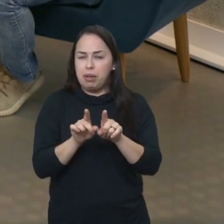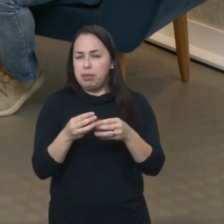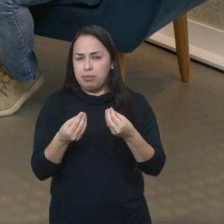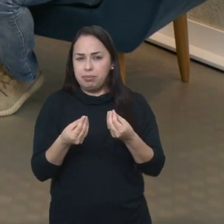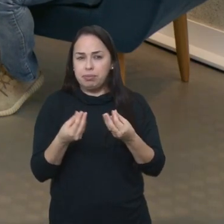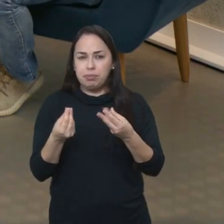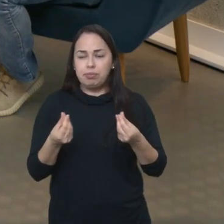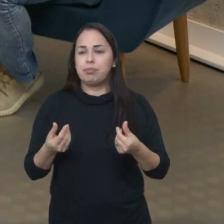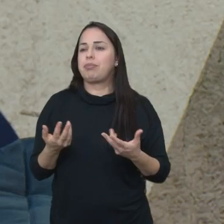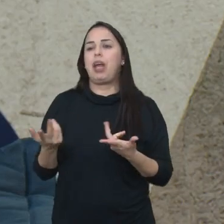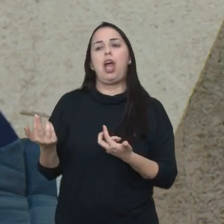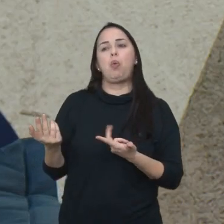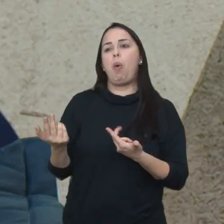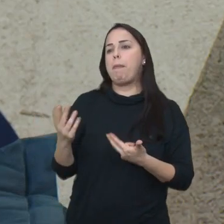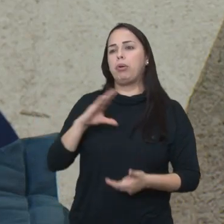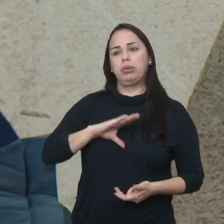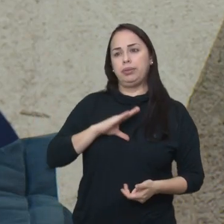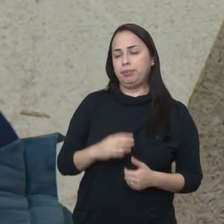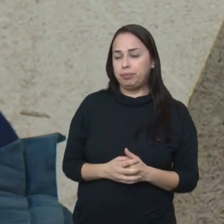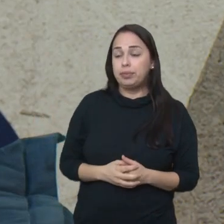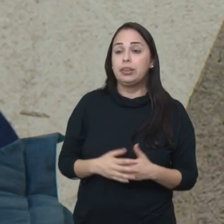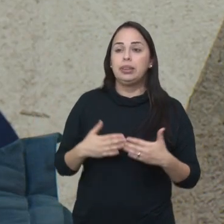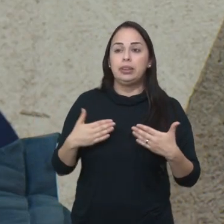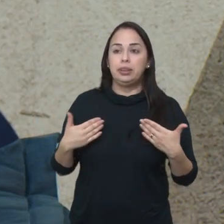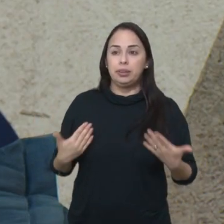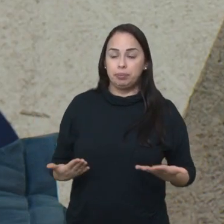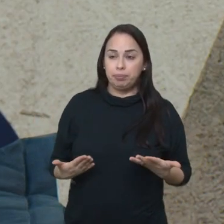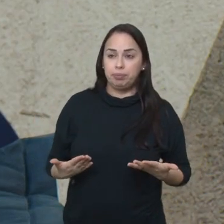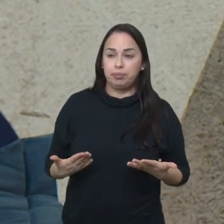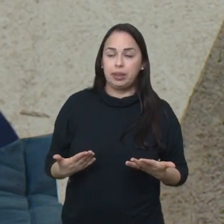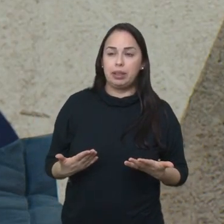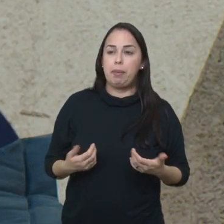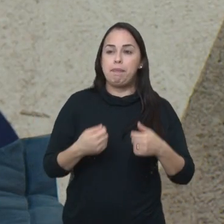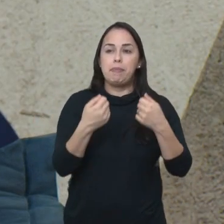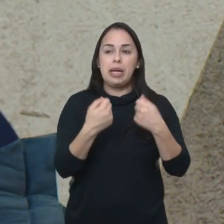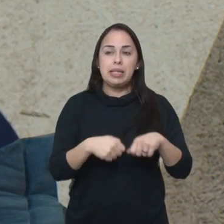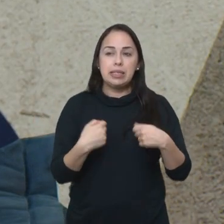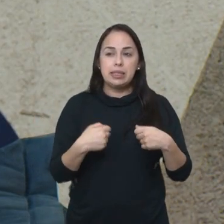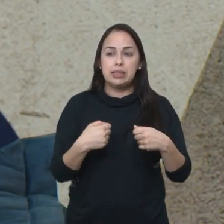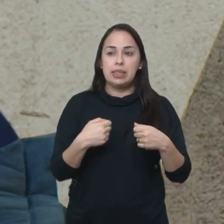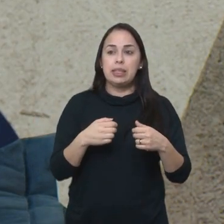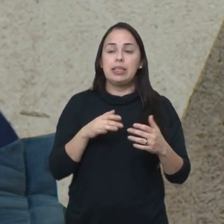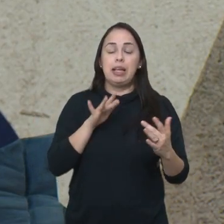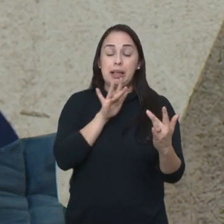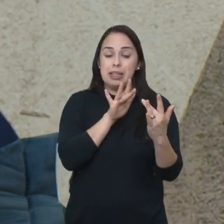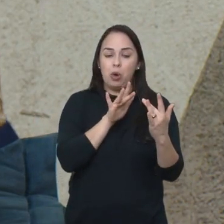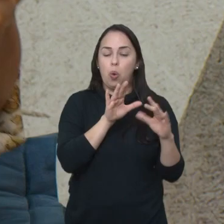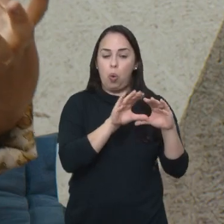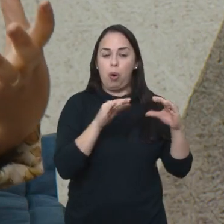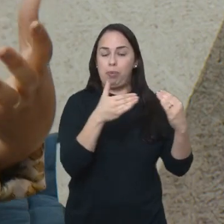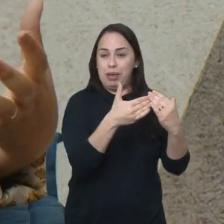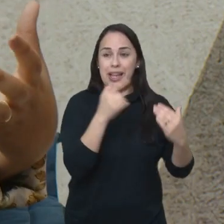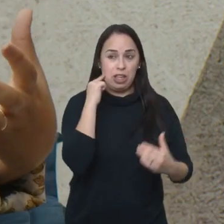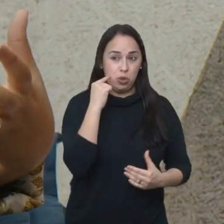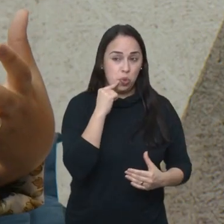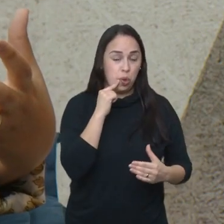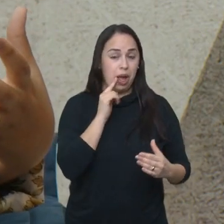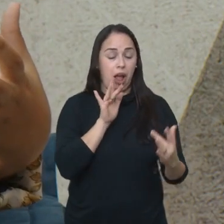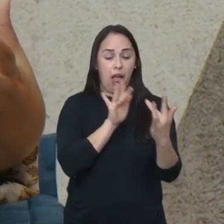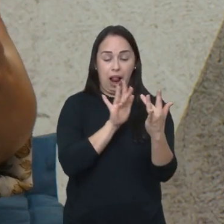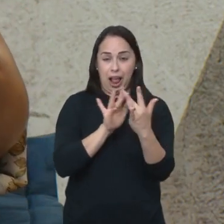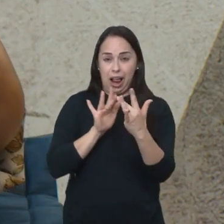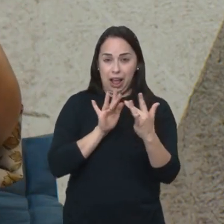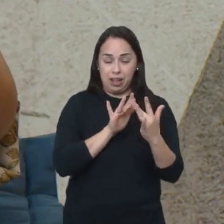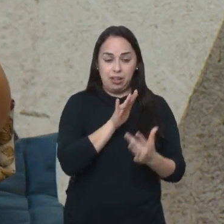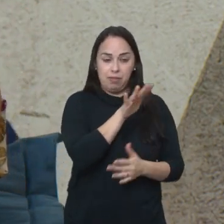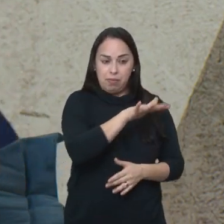isso para Libras? Da mesma forma, né? Então, você precisa sempre estar em contato com a comunidade surda,